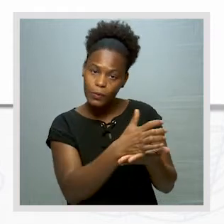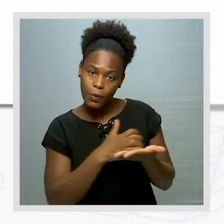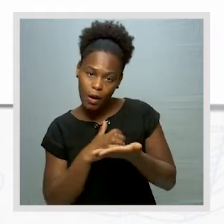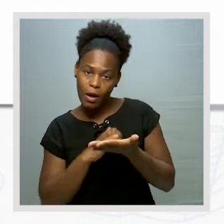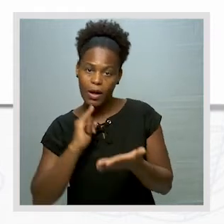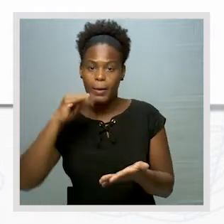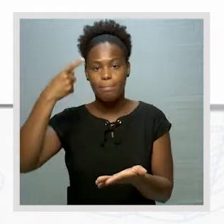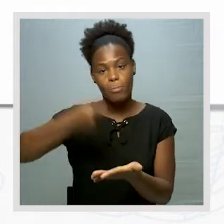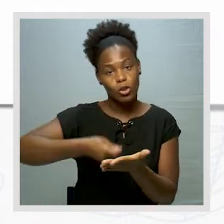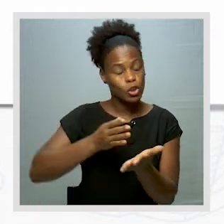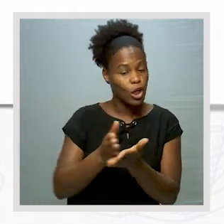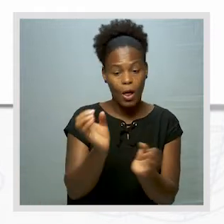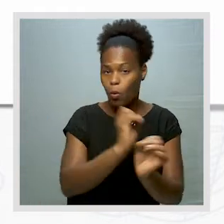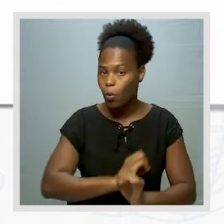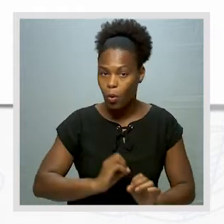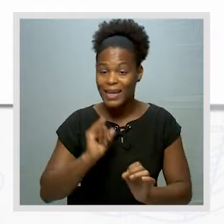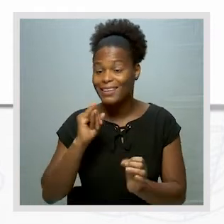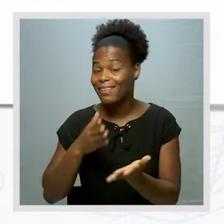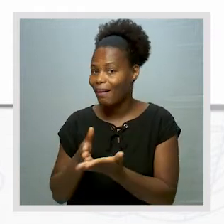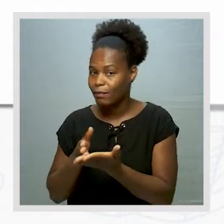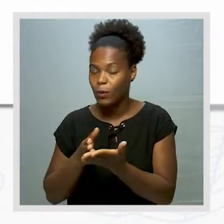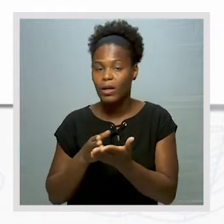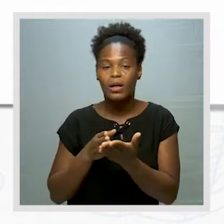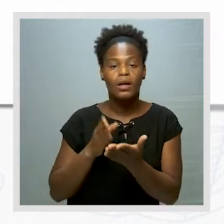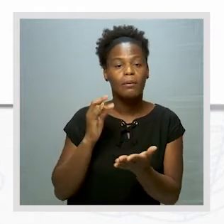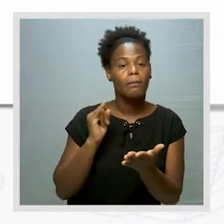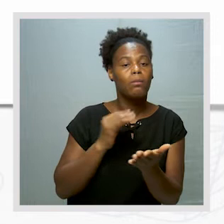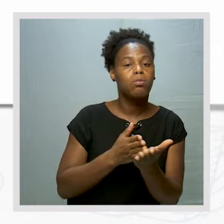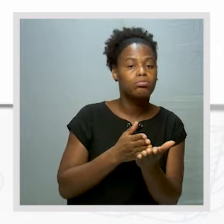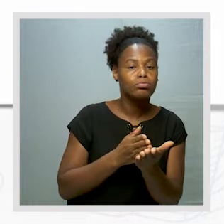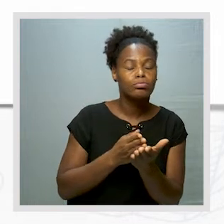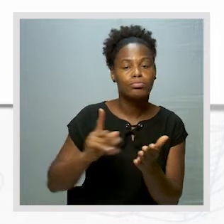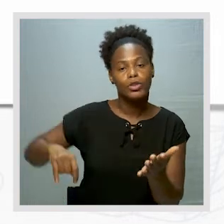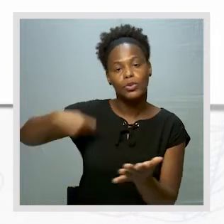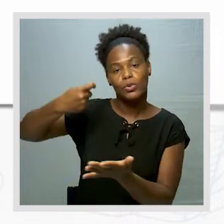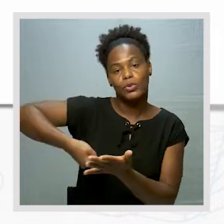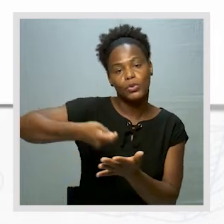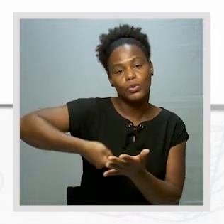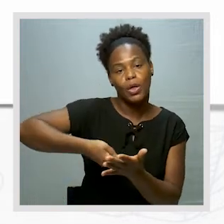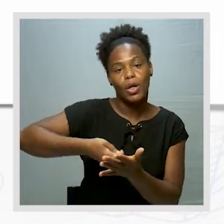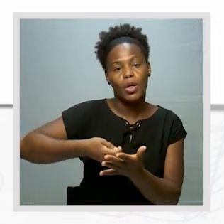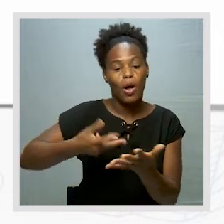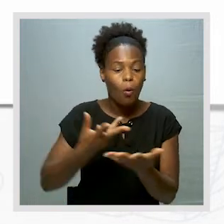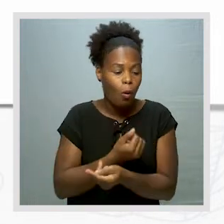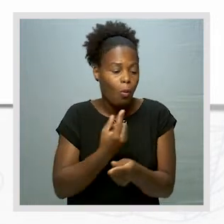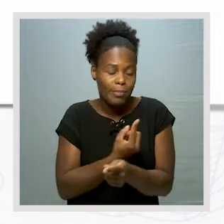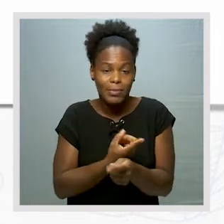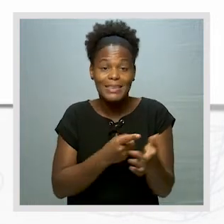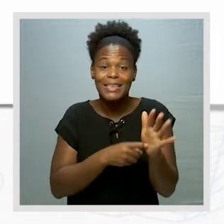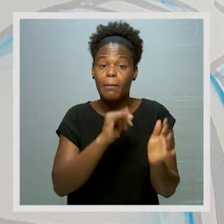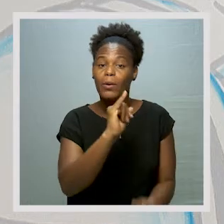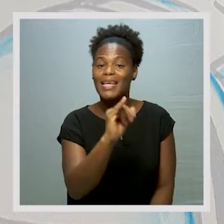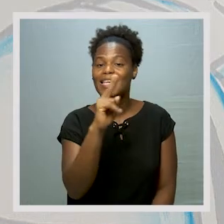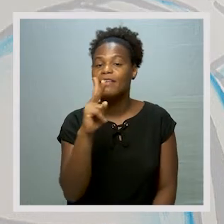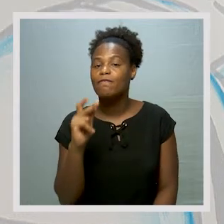cobra impostos indiretos. Os impostos indiretos são os impostos que incidem sobre o consumo, como, por exemplo,